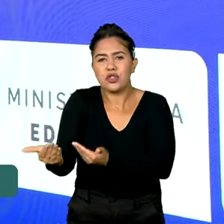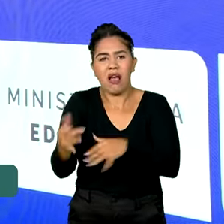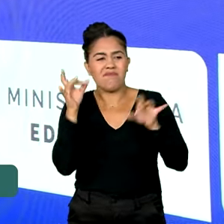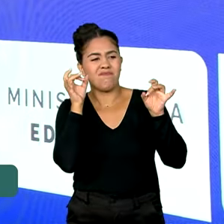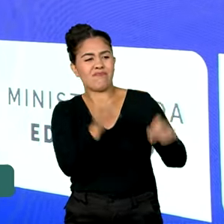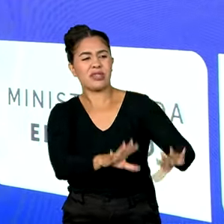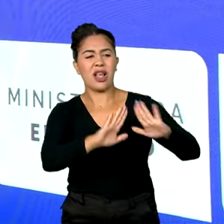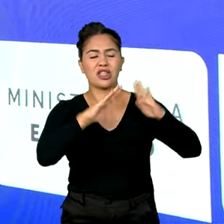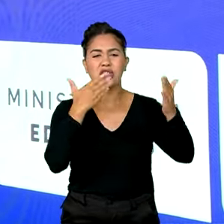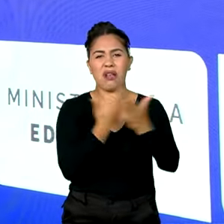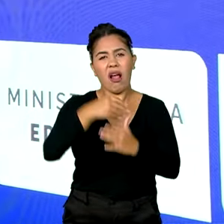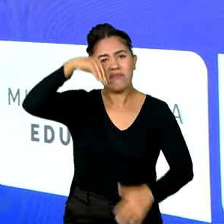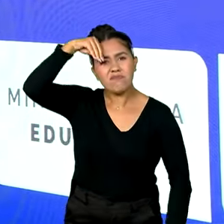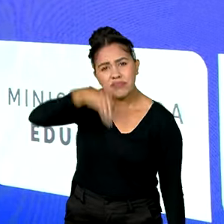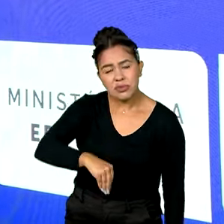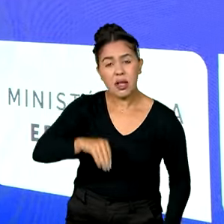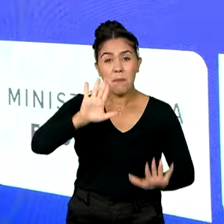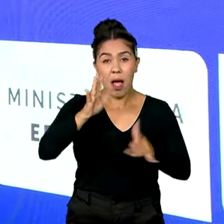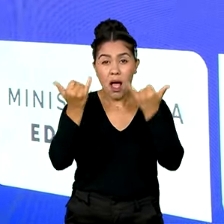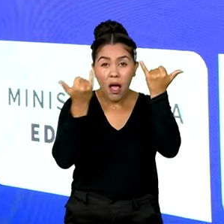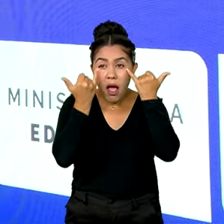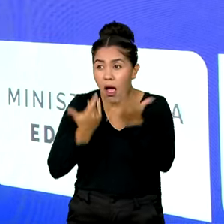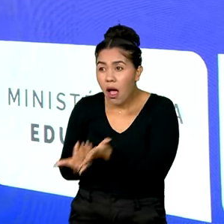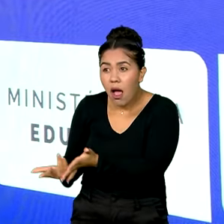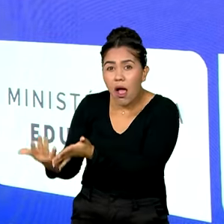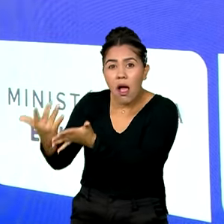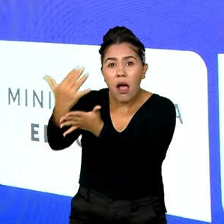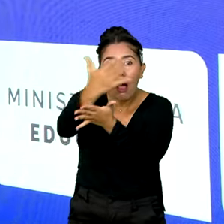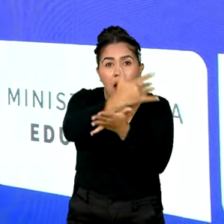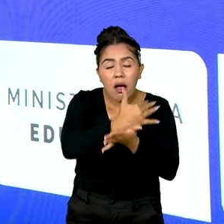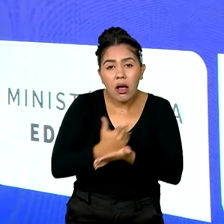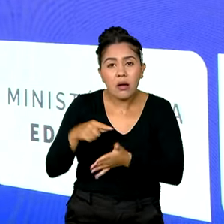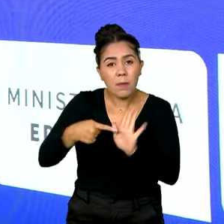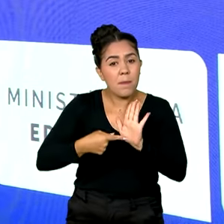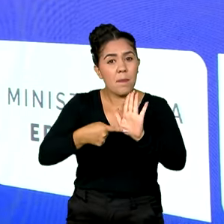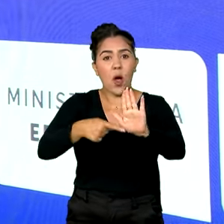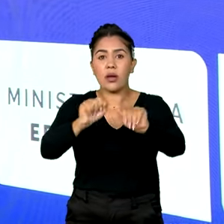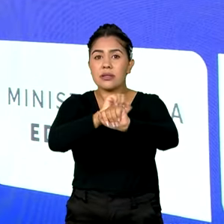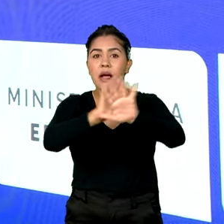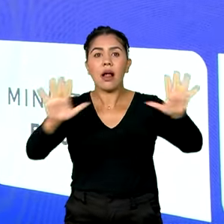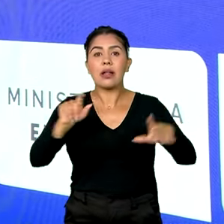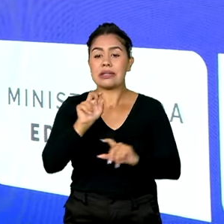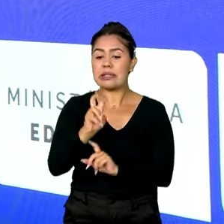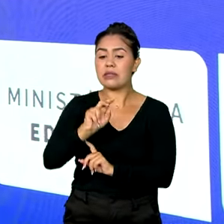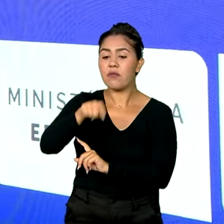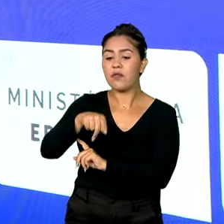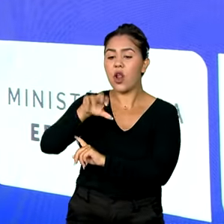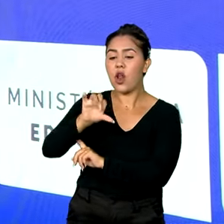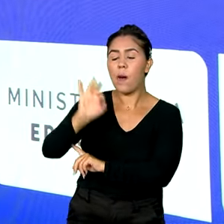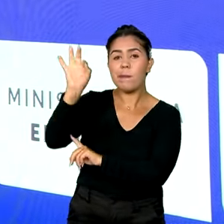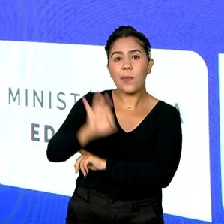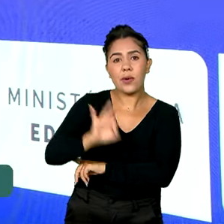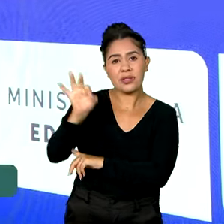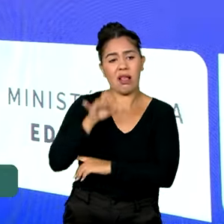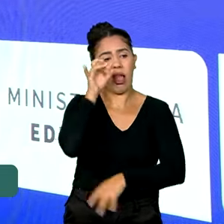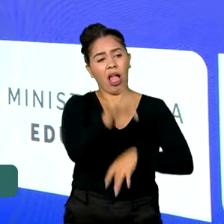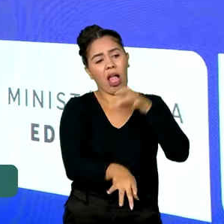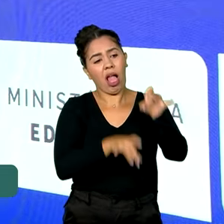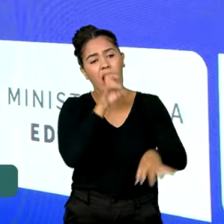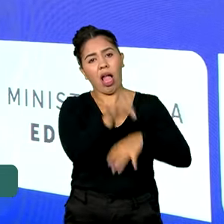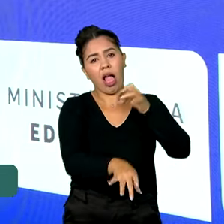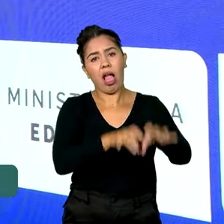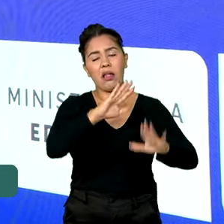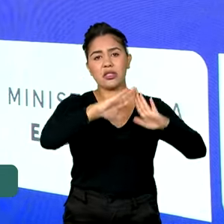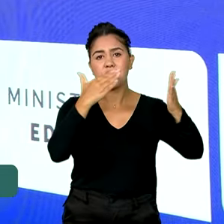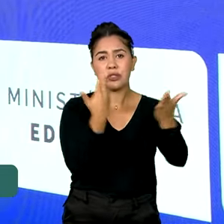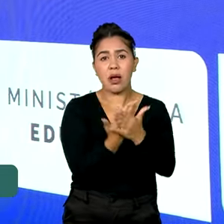escola. O último censo escolar mostra uma taxa de evasão de 5,9%. É justamente nessa fase que o jovem